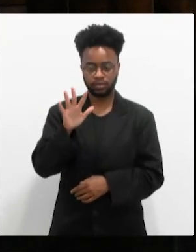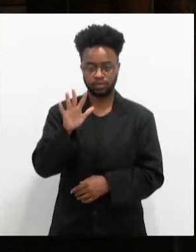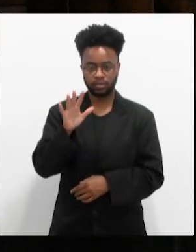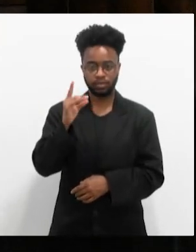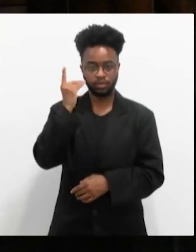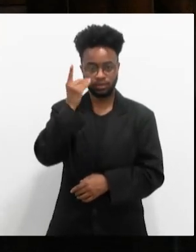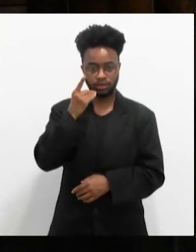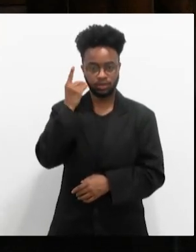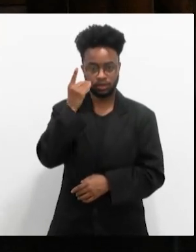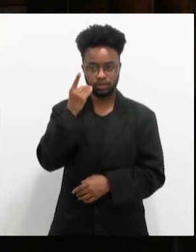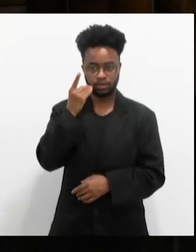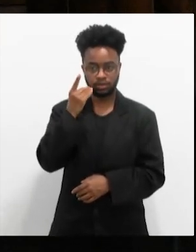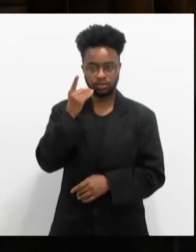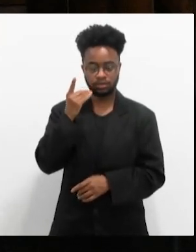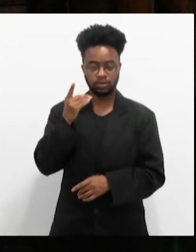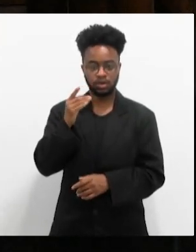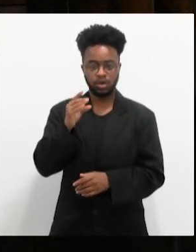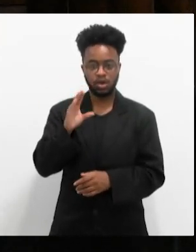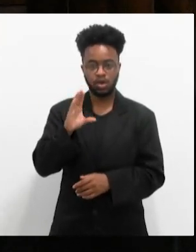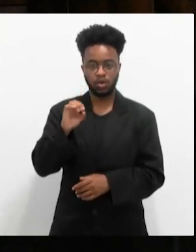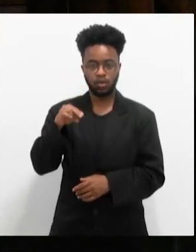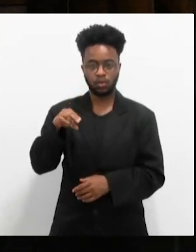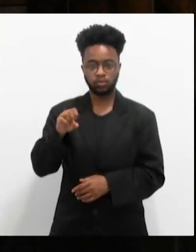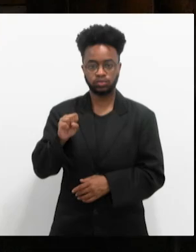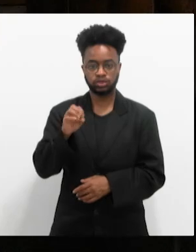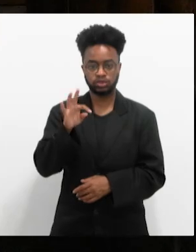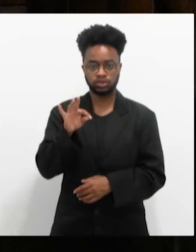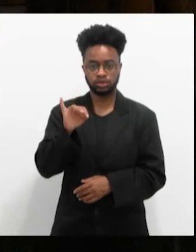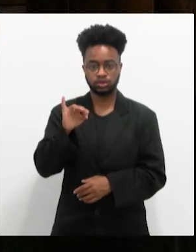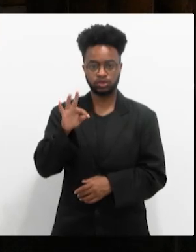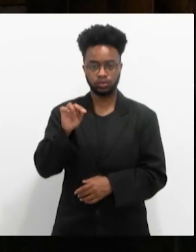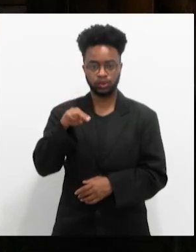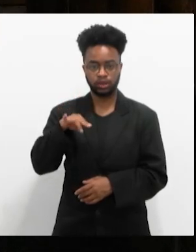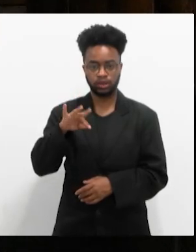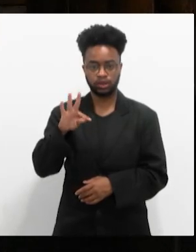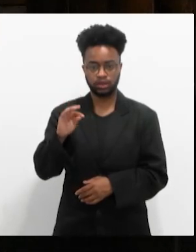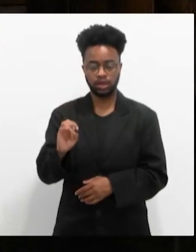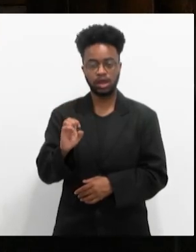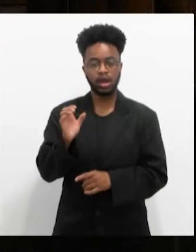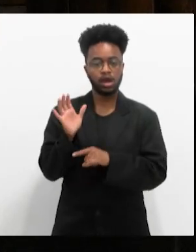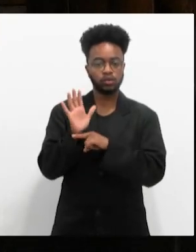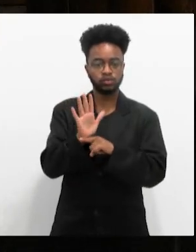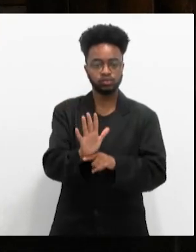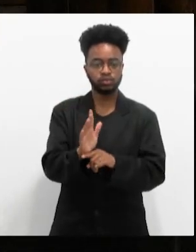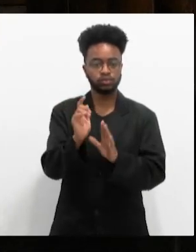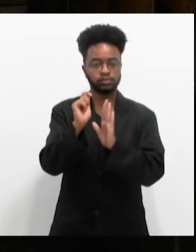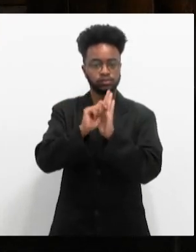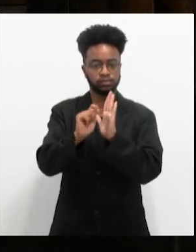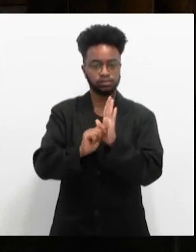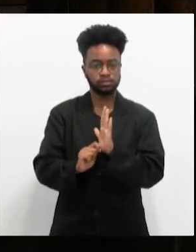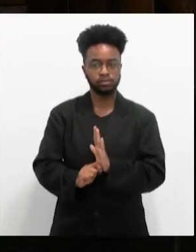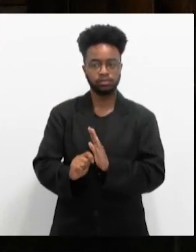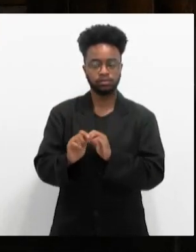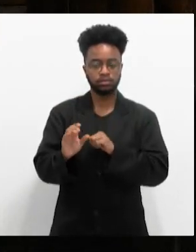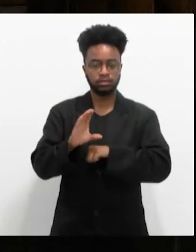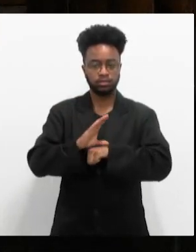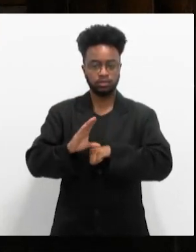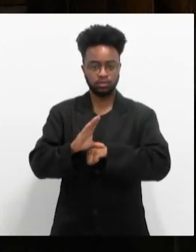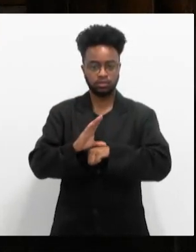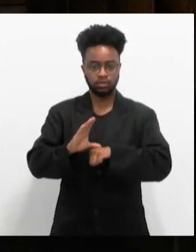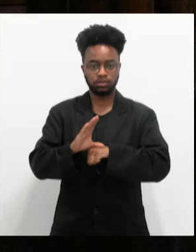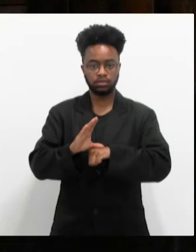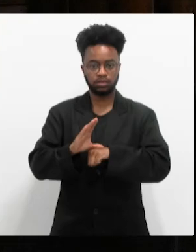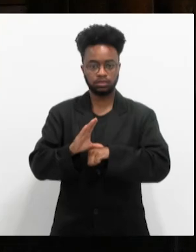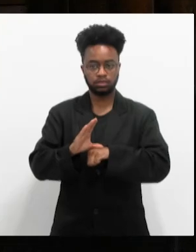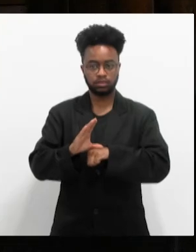deputado constituinte. Ajudou a escrever a